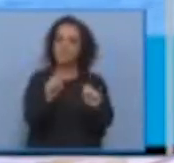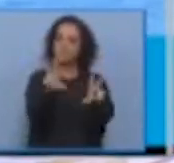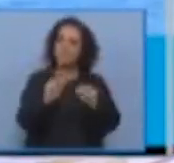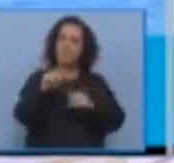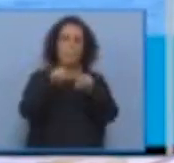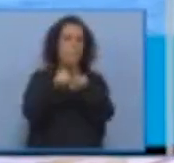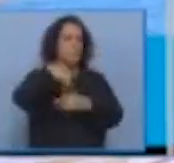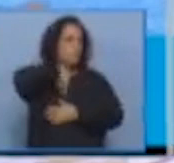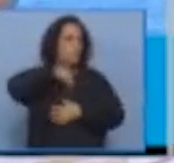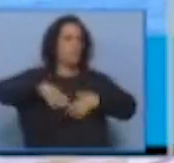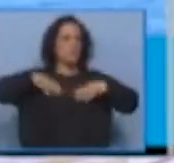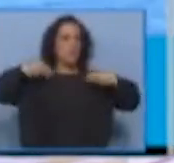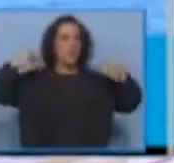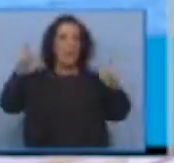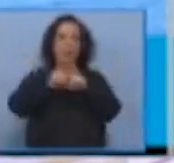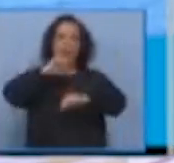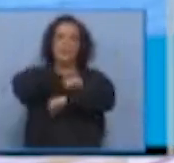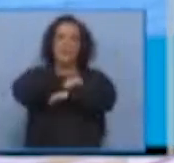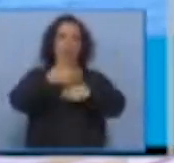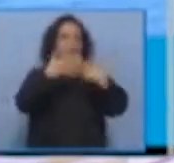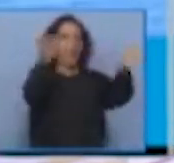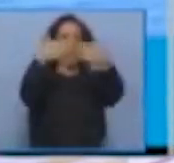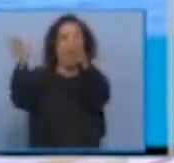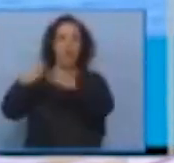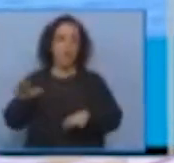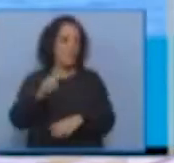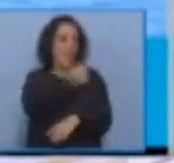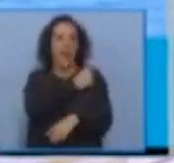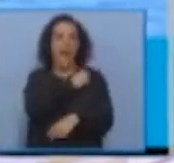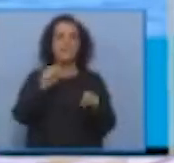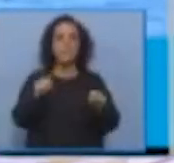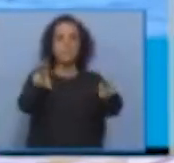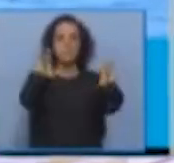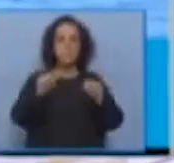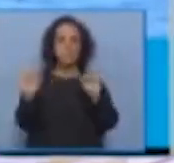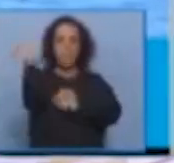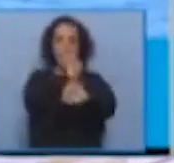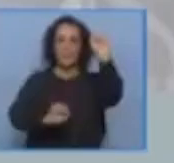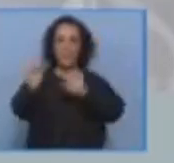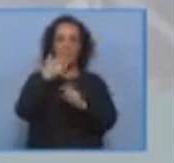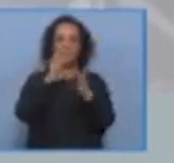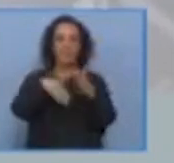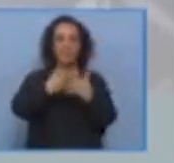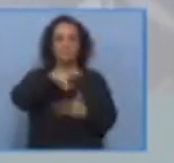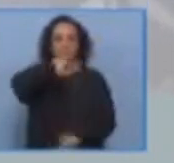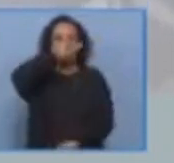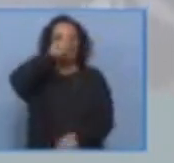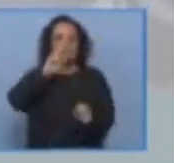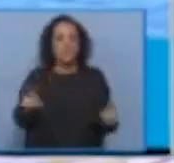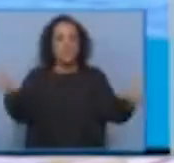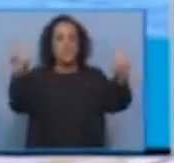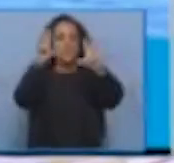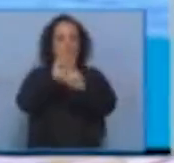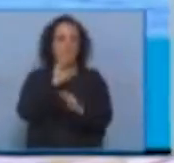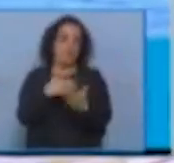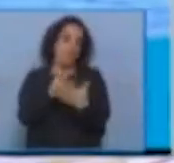espiritual. Se abram as janelas, se limpa a casa, se respira um ar novo e se vá ao